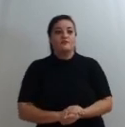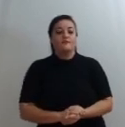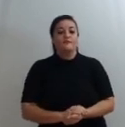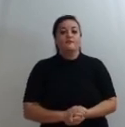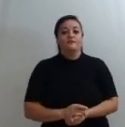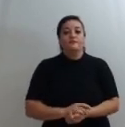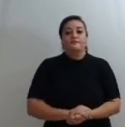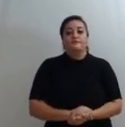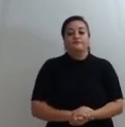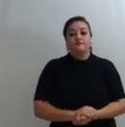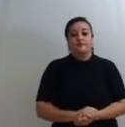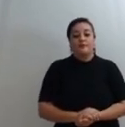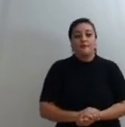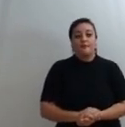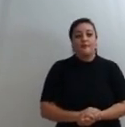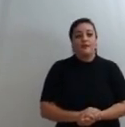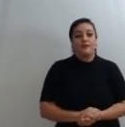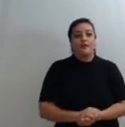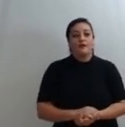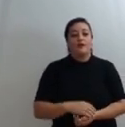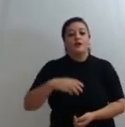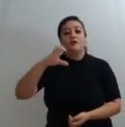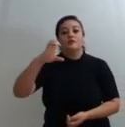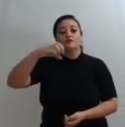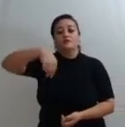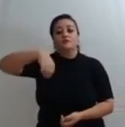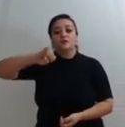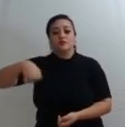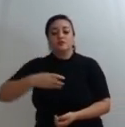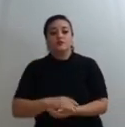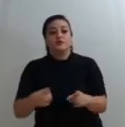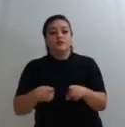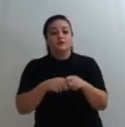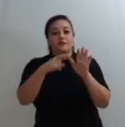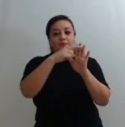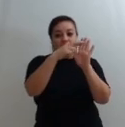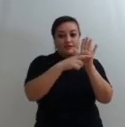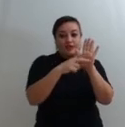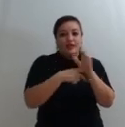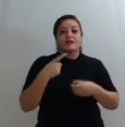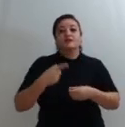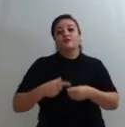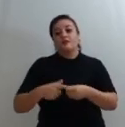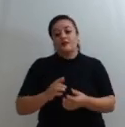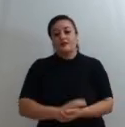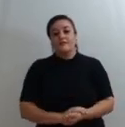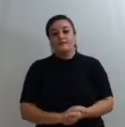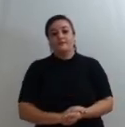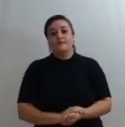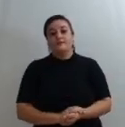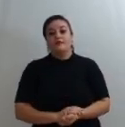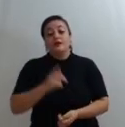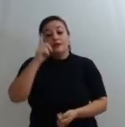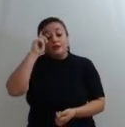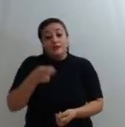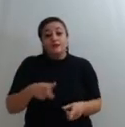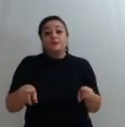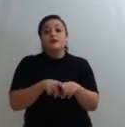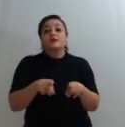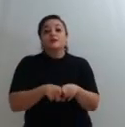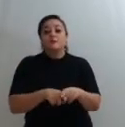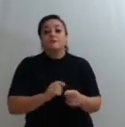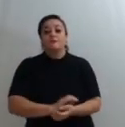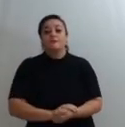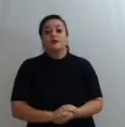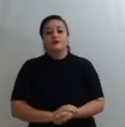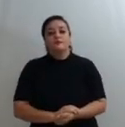de 2011 do Conselho Nacional de Justiça e pelas regras locais. E ainda determina que se defira o imediato